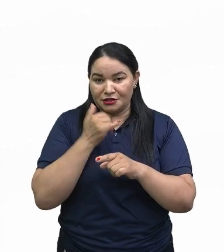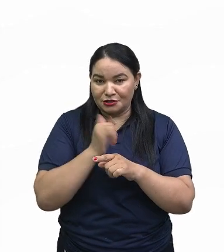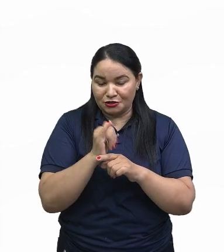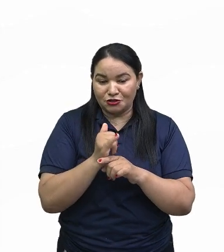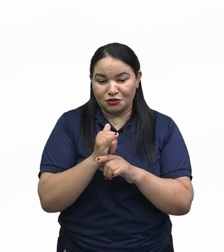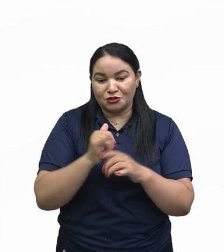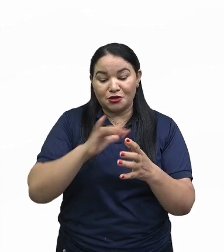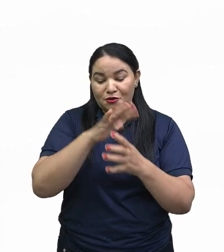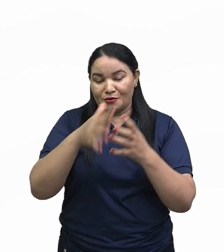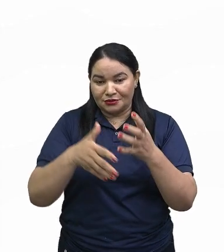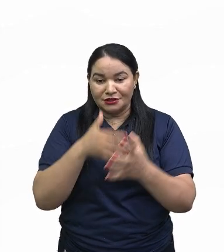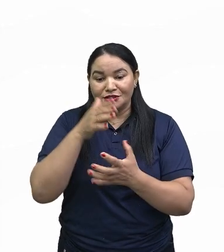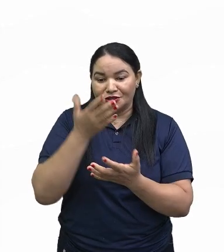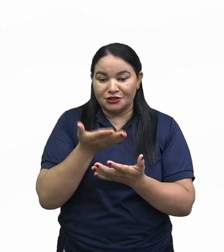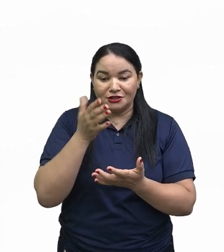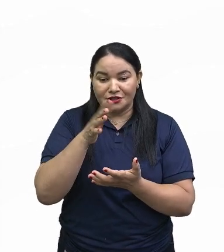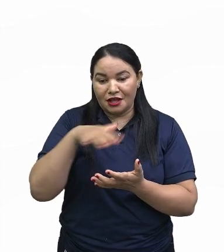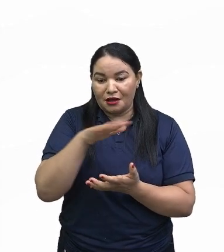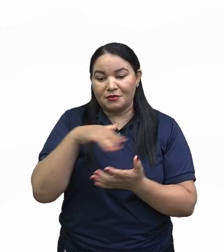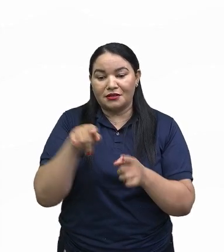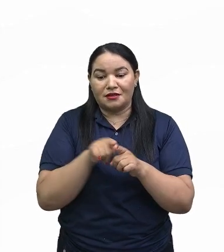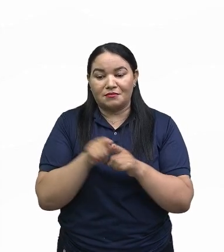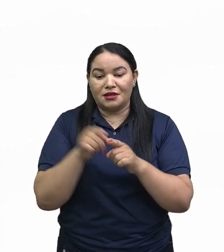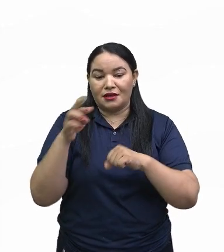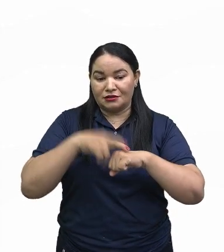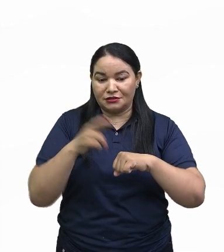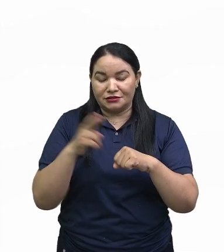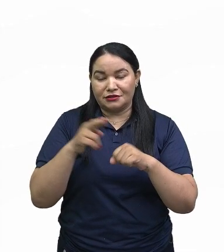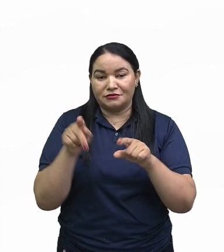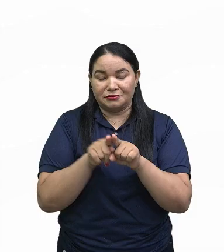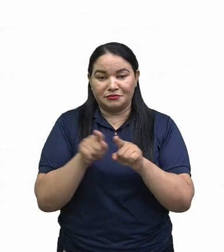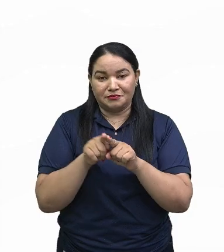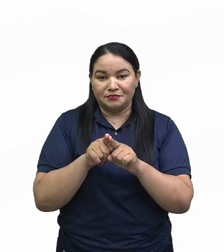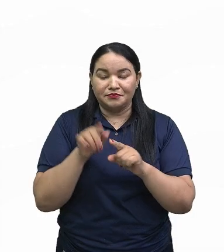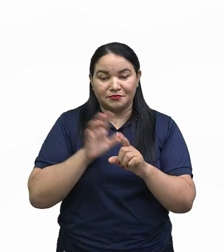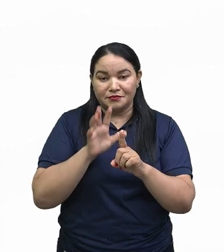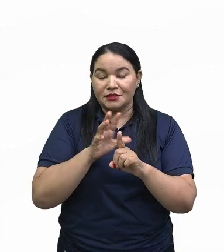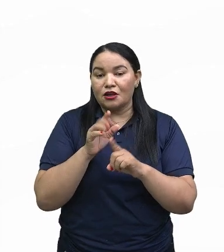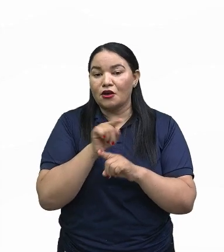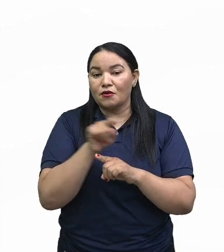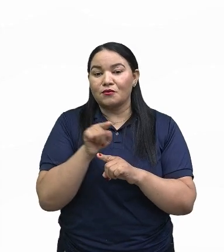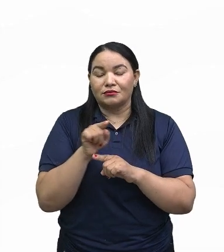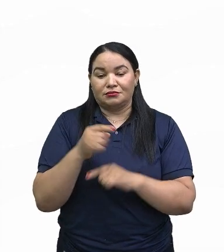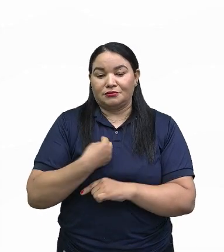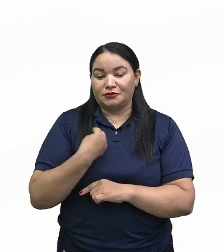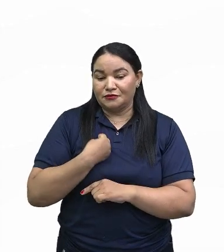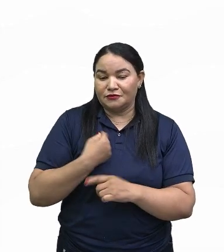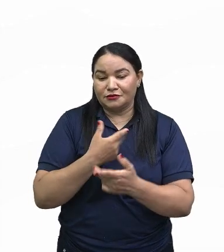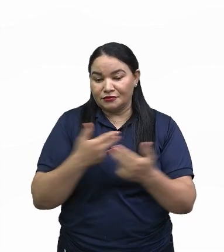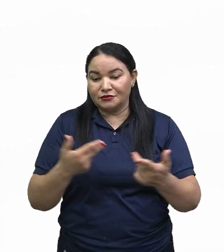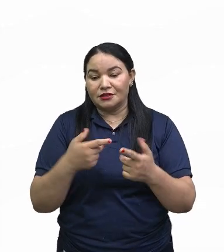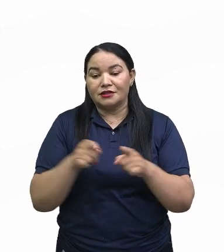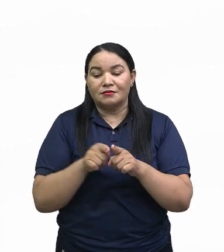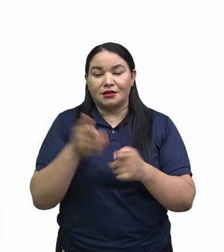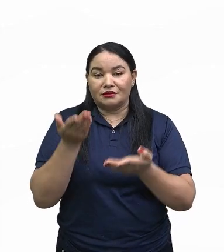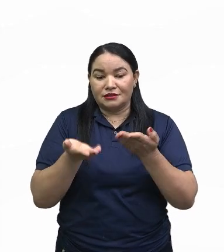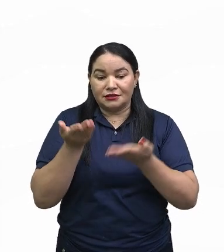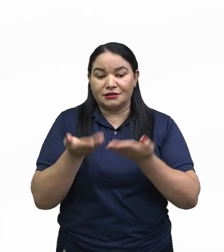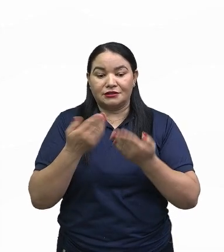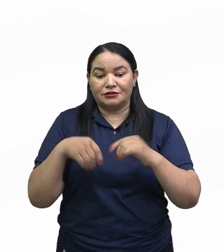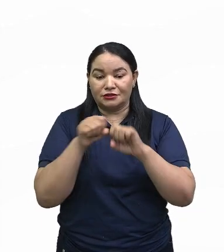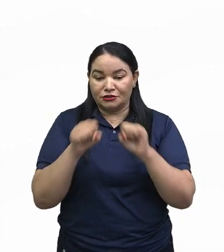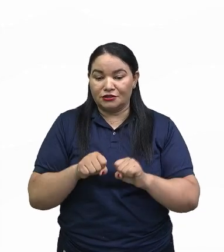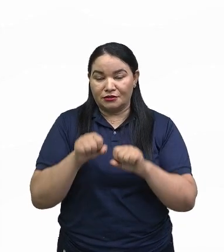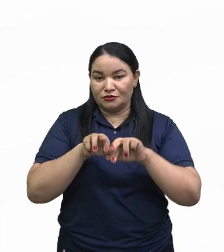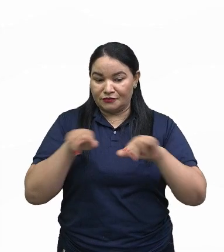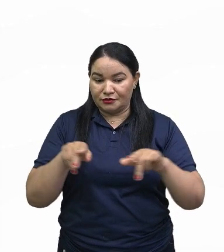radiações e seus efeitos em seres vivos, desequilíbrio em sistemas envolvendo diferentes variáveis. E no nosso